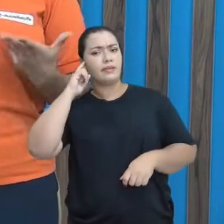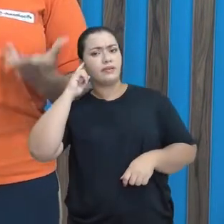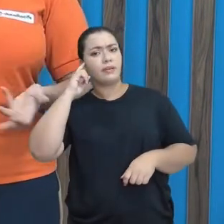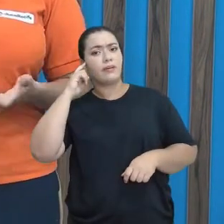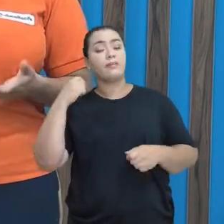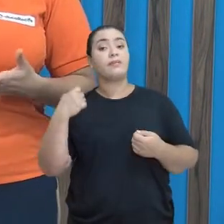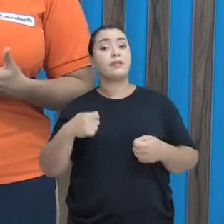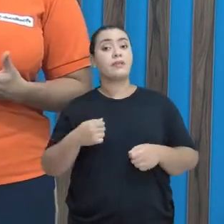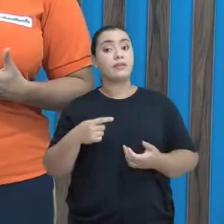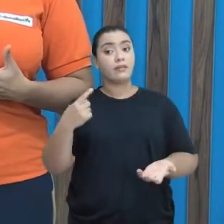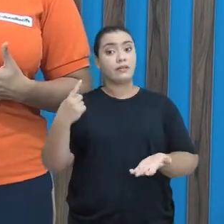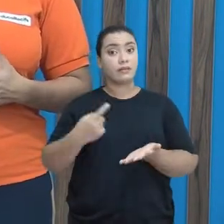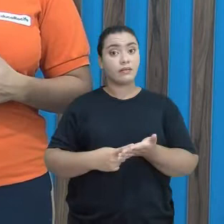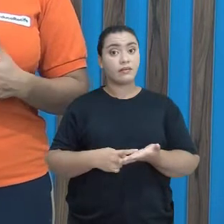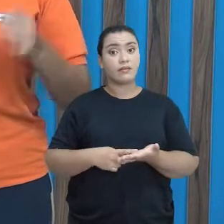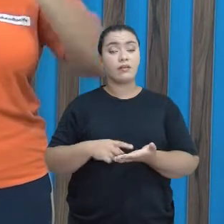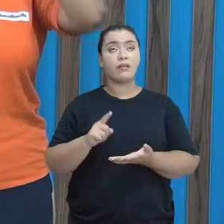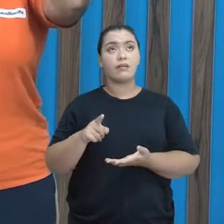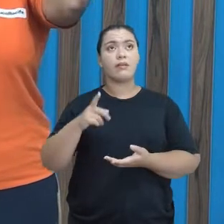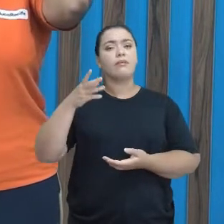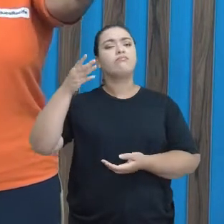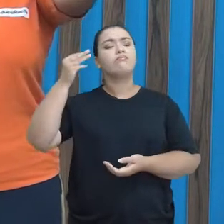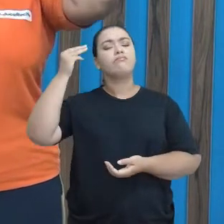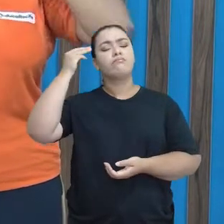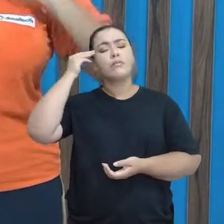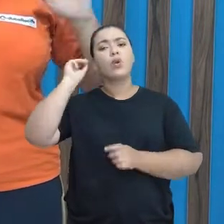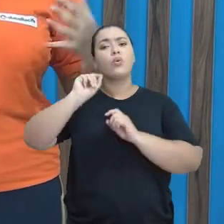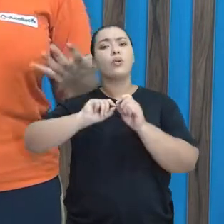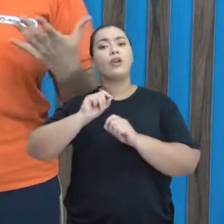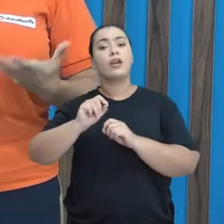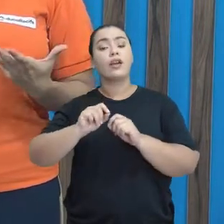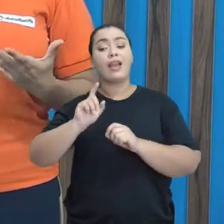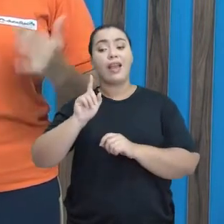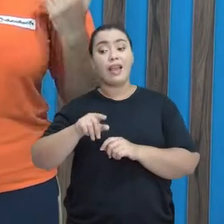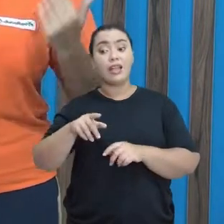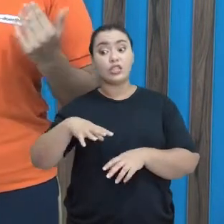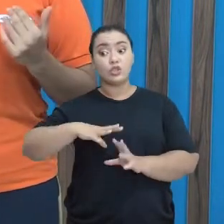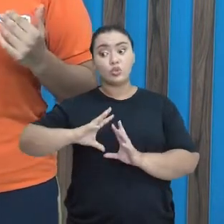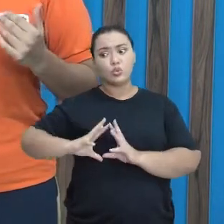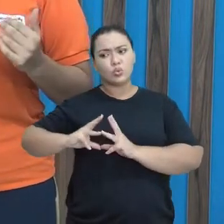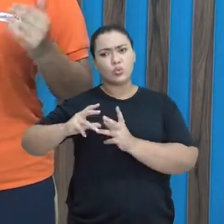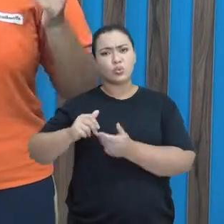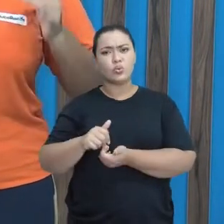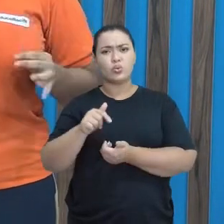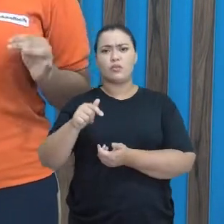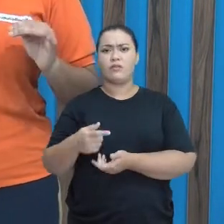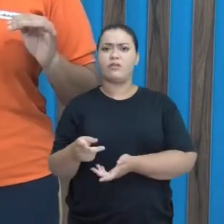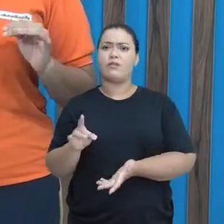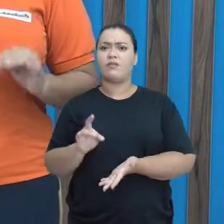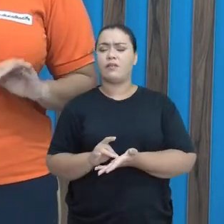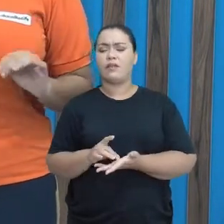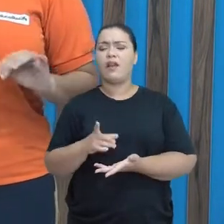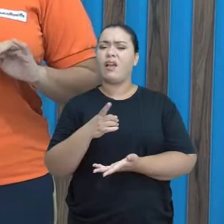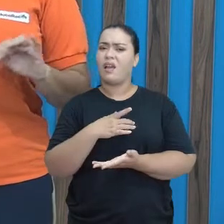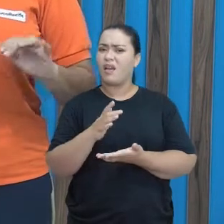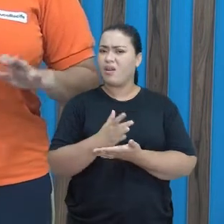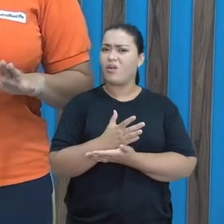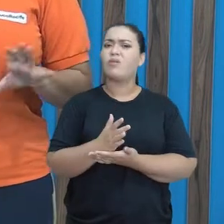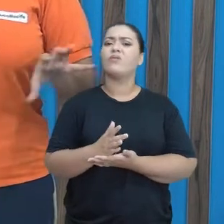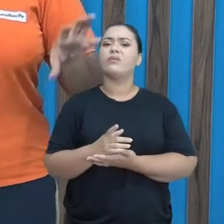esse pacto ficcional em mente, ou seja, saber que parte daquilo ali pode ser ficção, ou